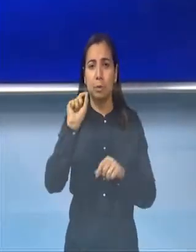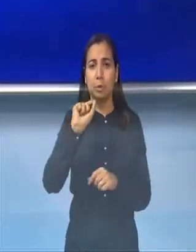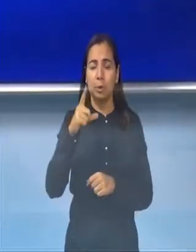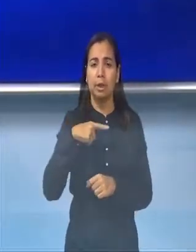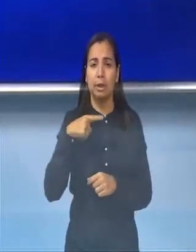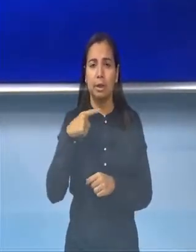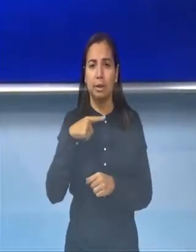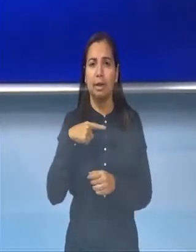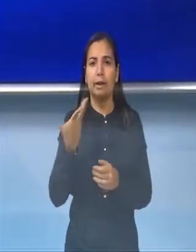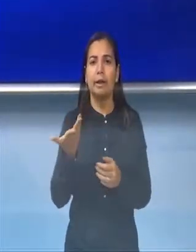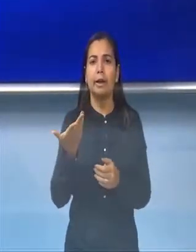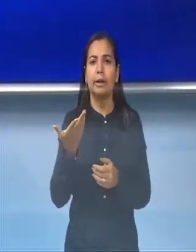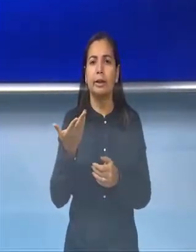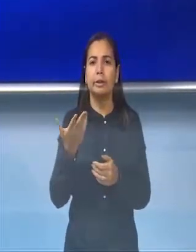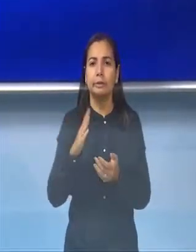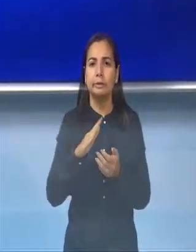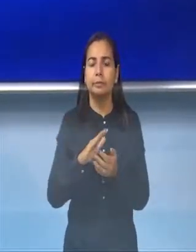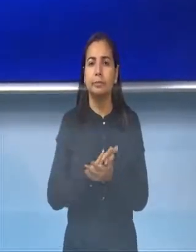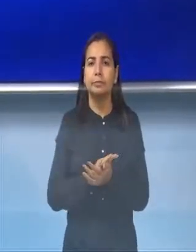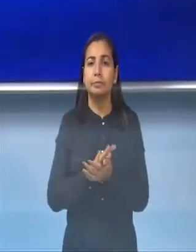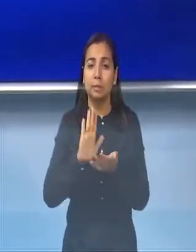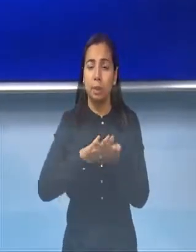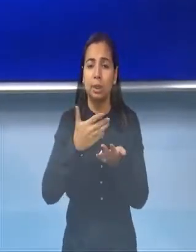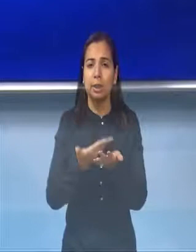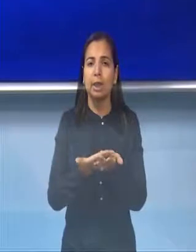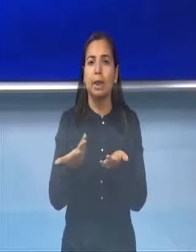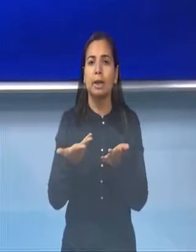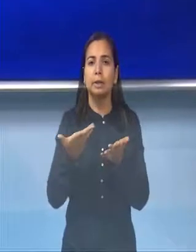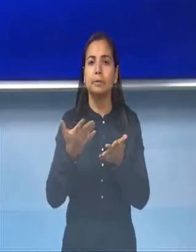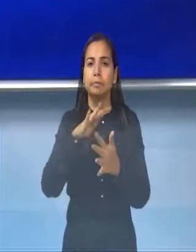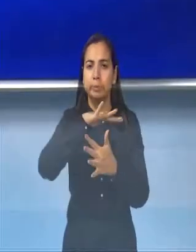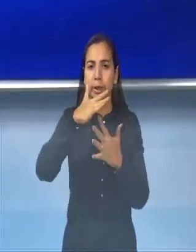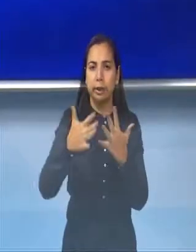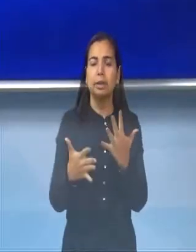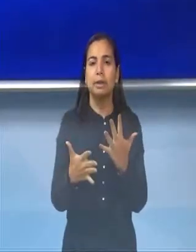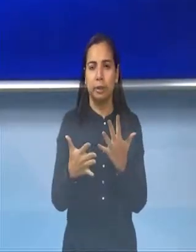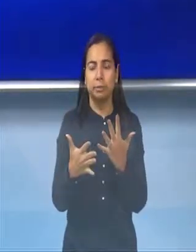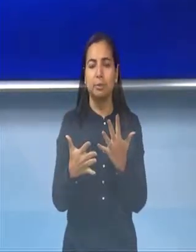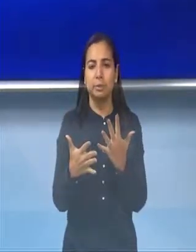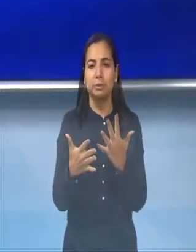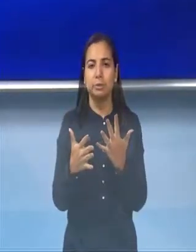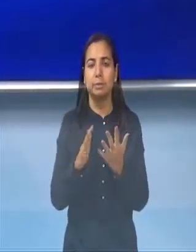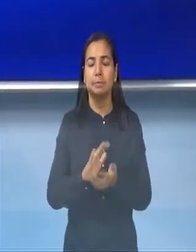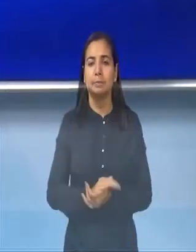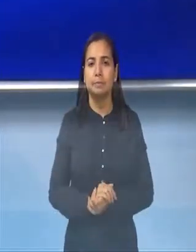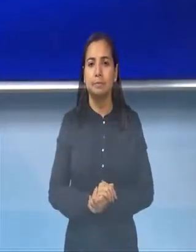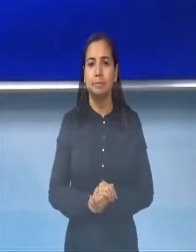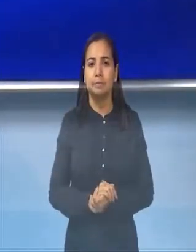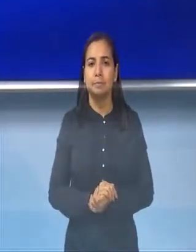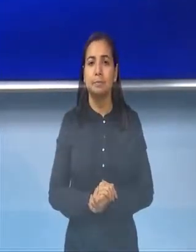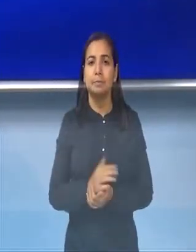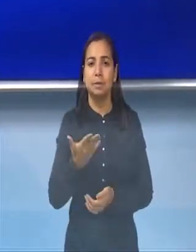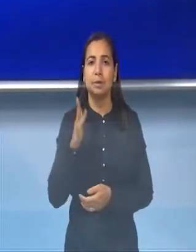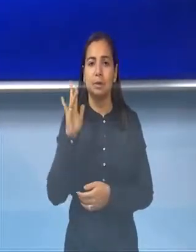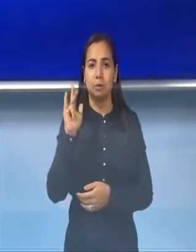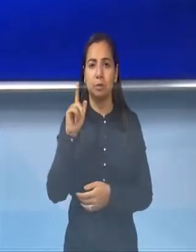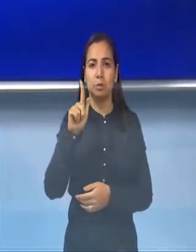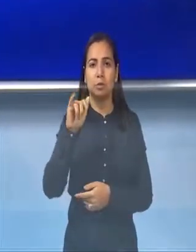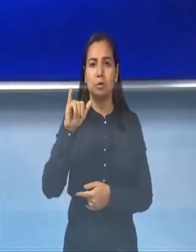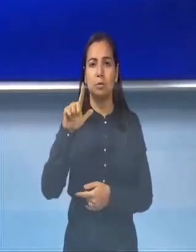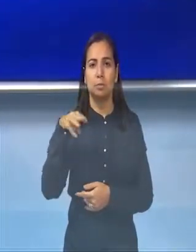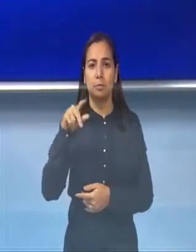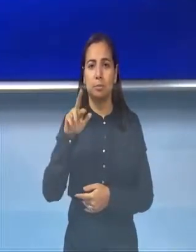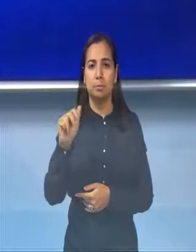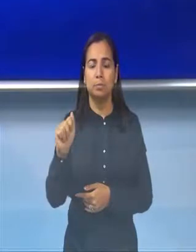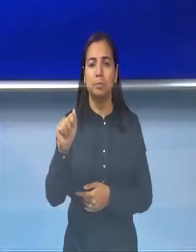traduzido pela língua dos sinais, Libras, línguas brasileiras dos sinais, pela Gilmária,